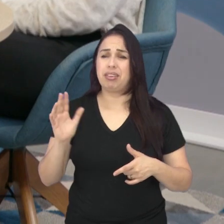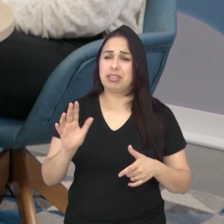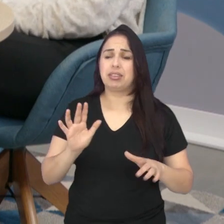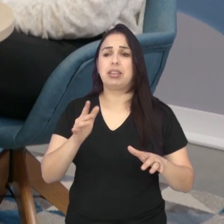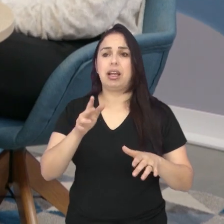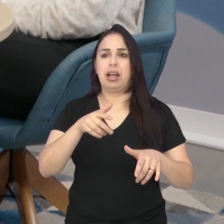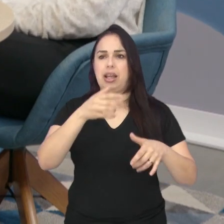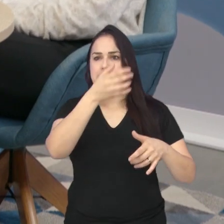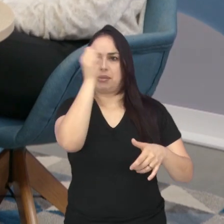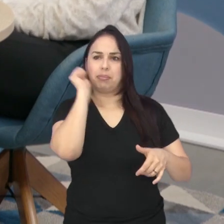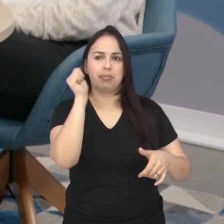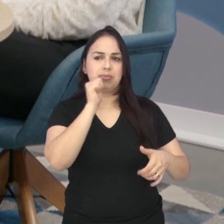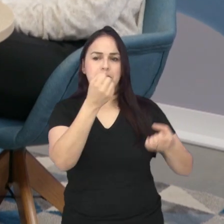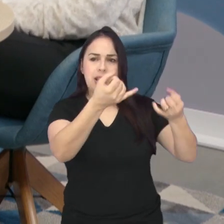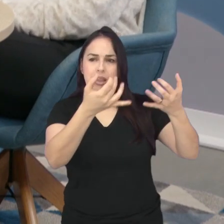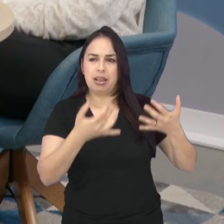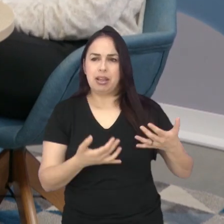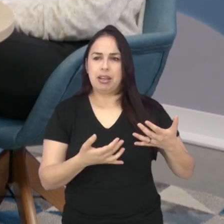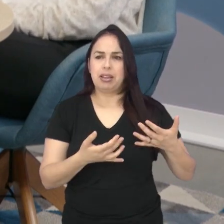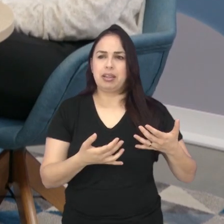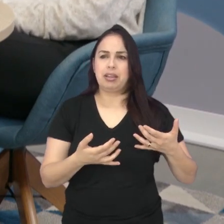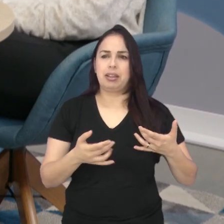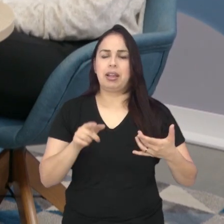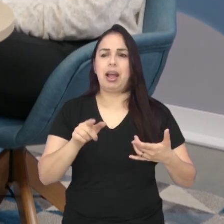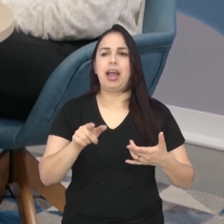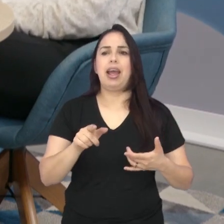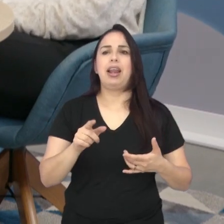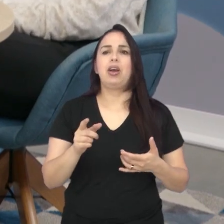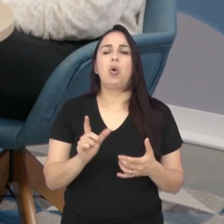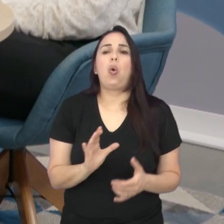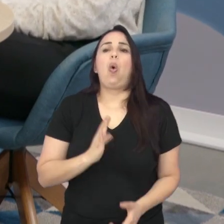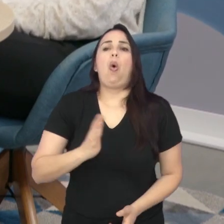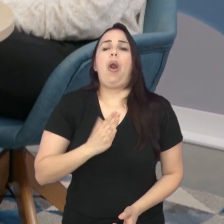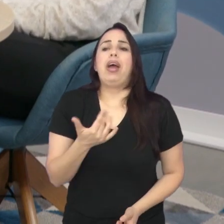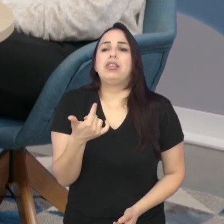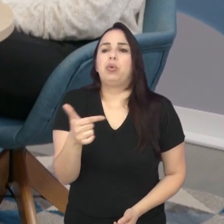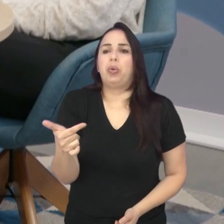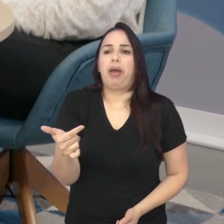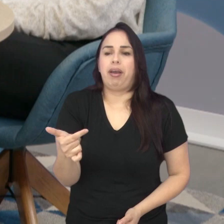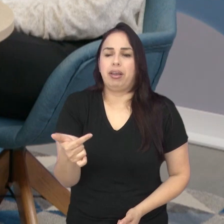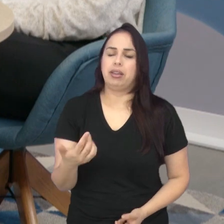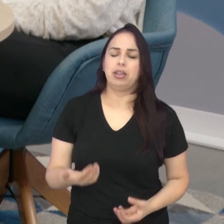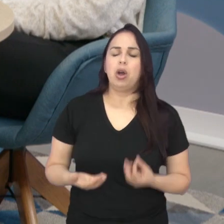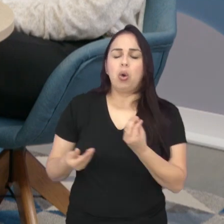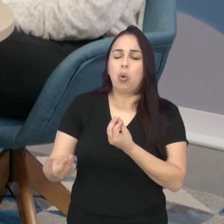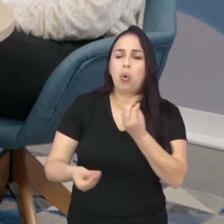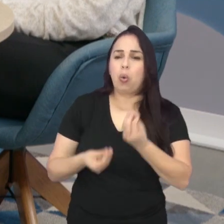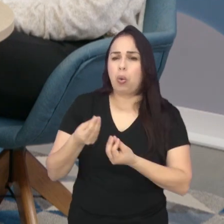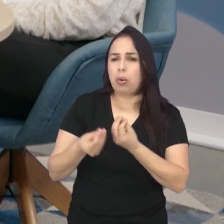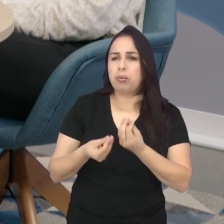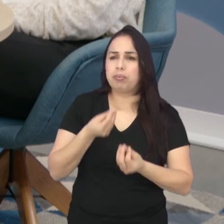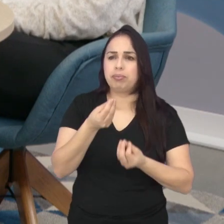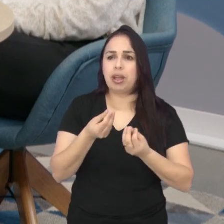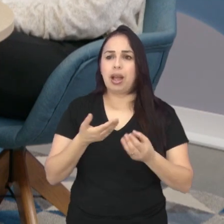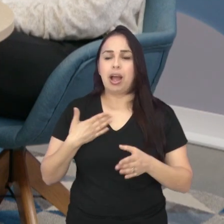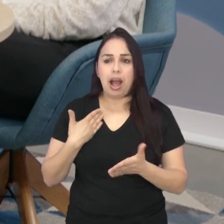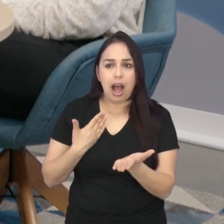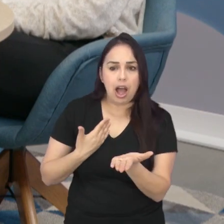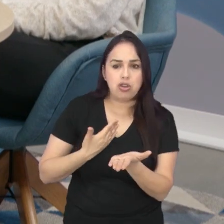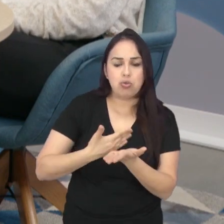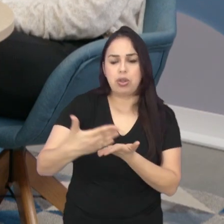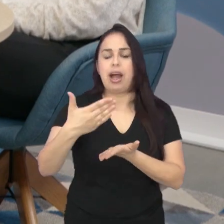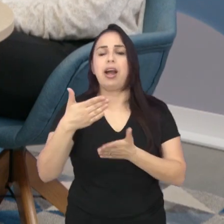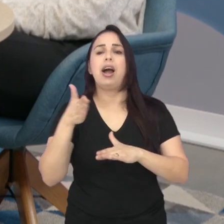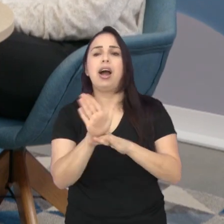de mulheres que falam, não denuncie, ela ser desencorajada. Sim. Como que a gente faz para começar a mudar